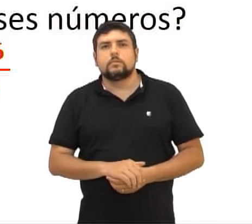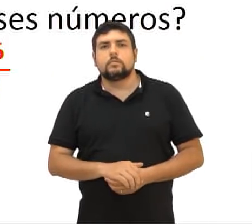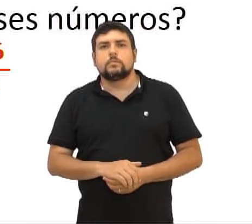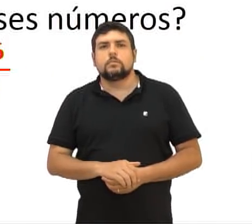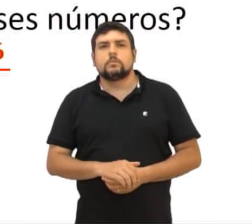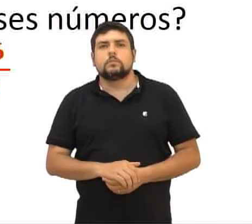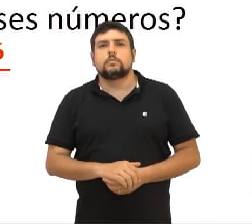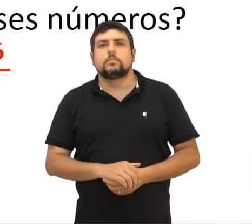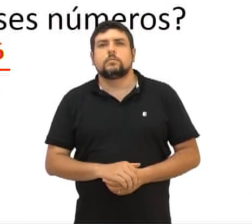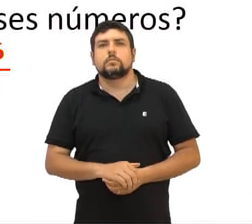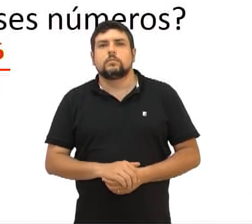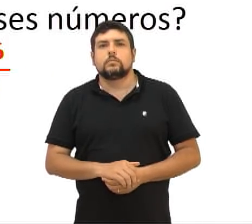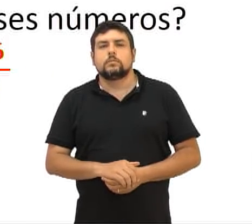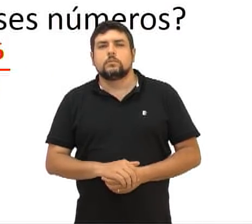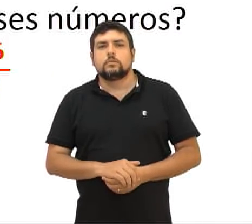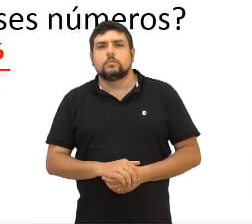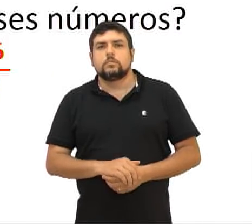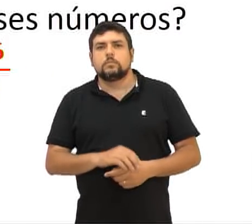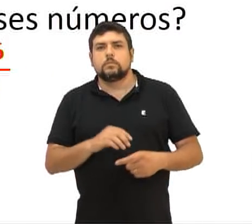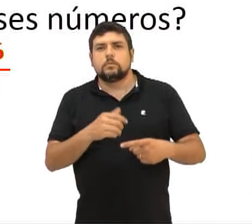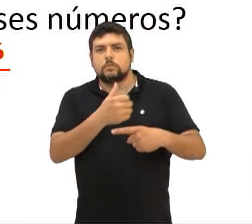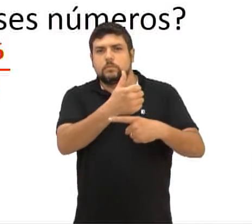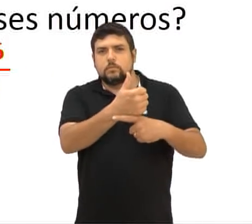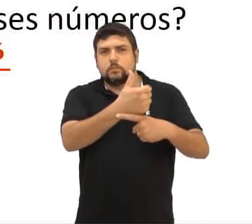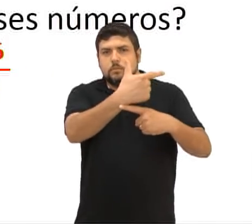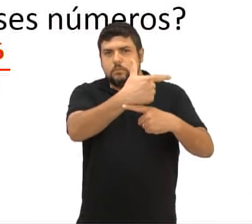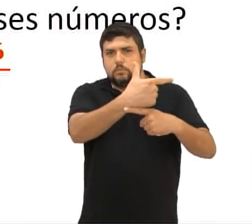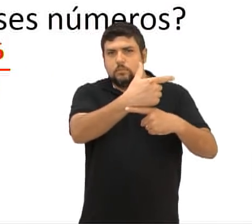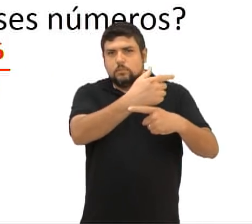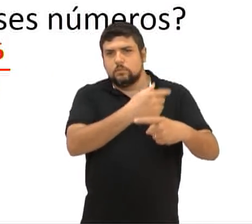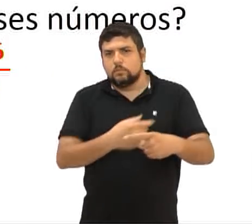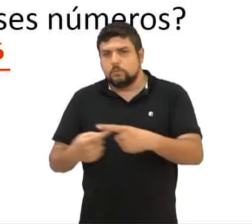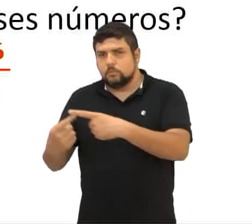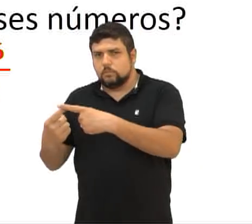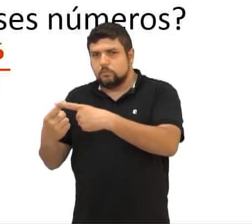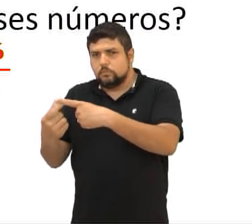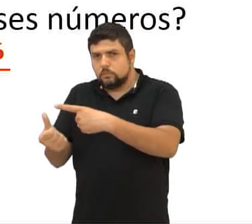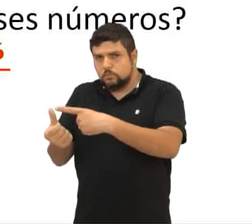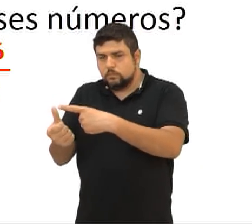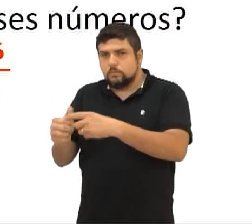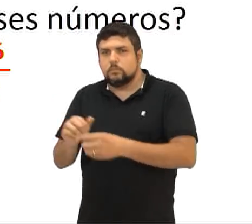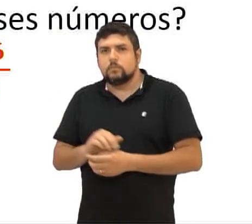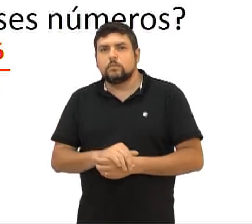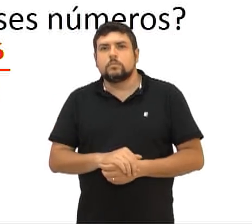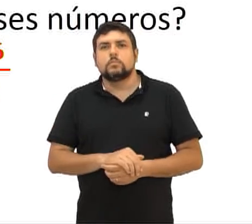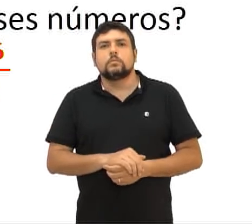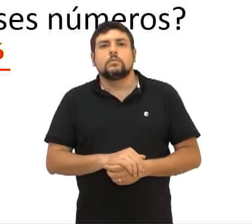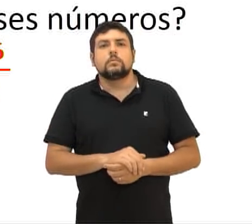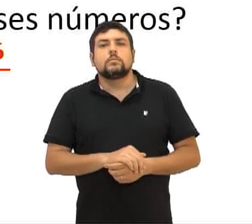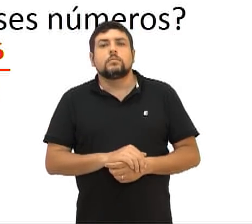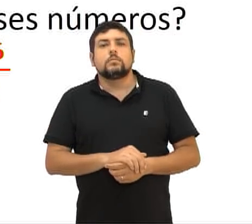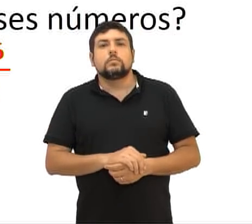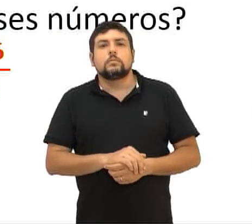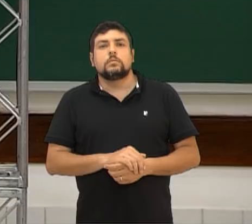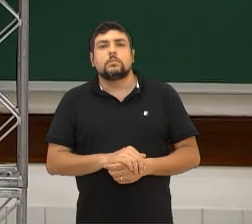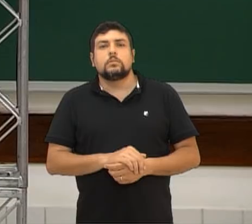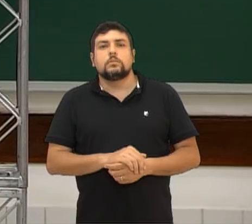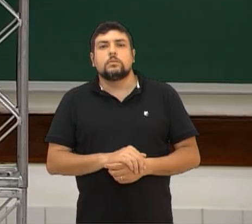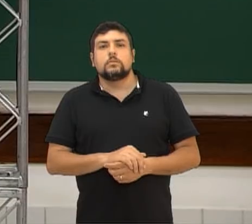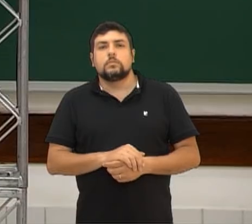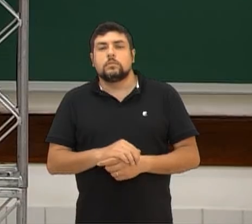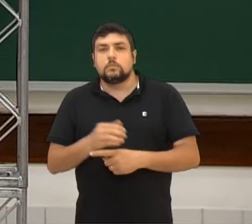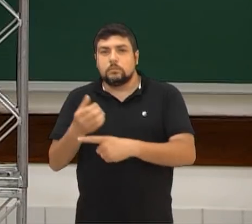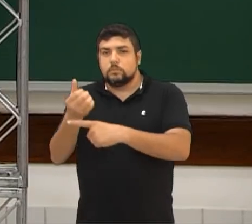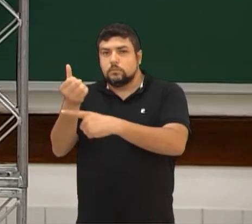são 12 e 16, e os meios é